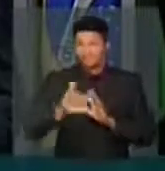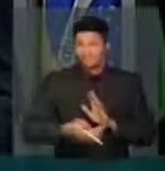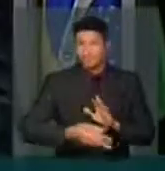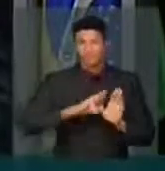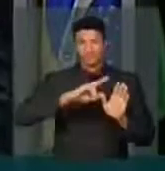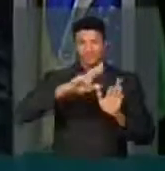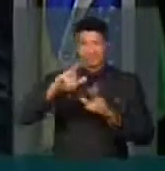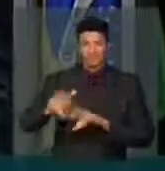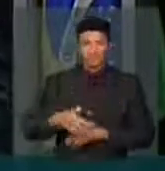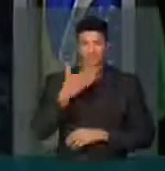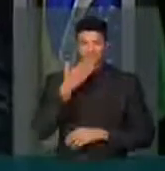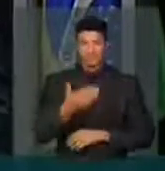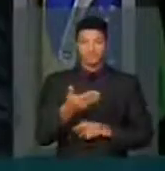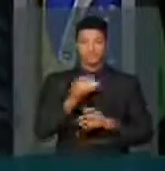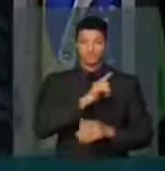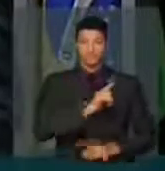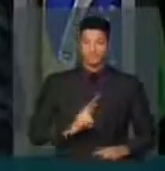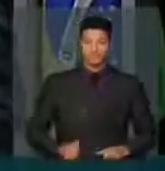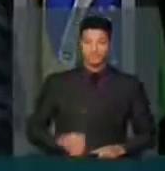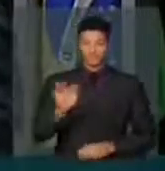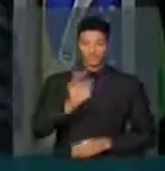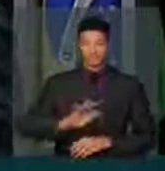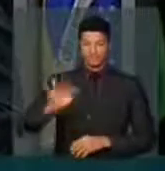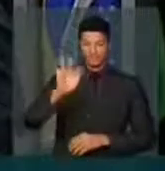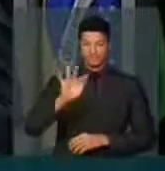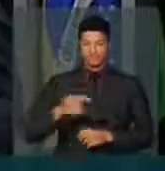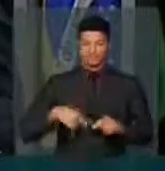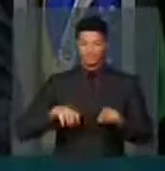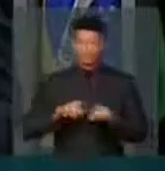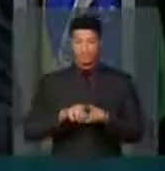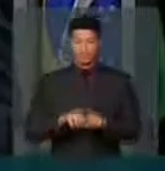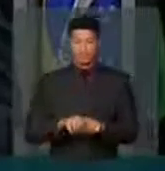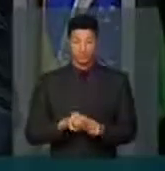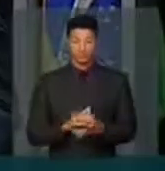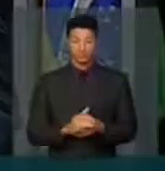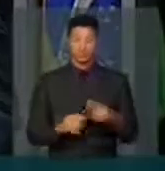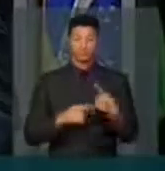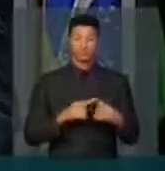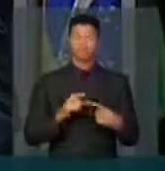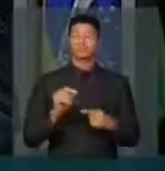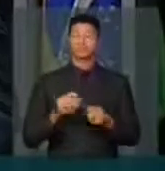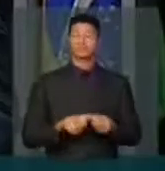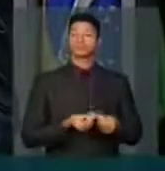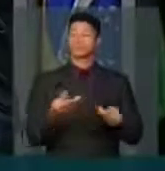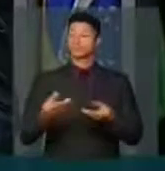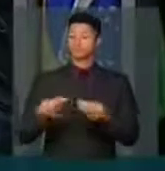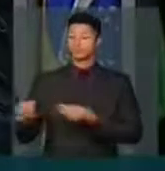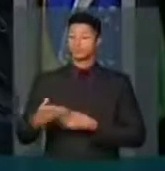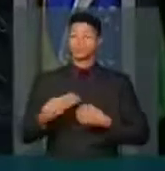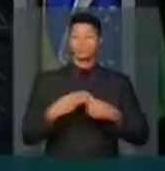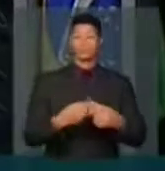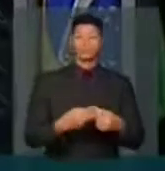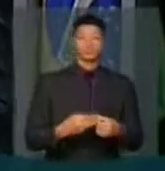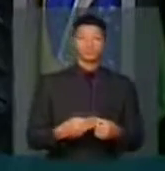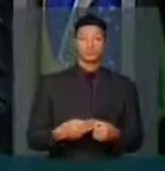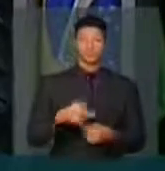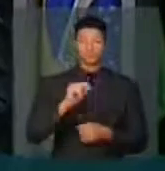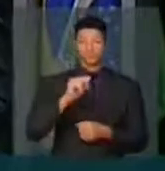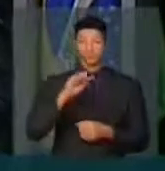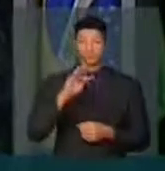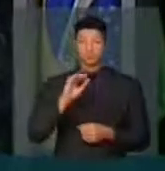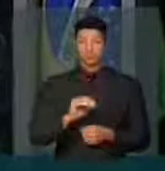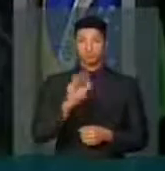a arrecadação do governo federal. Então, por que não repassa aos municípios? No Pacto